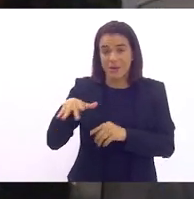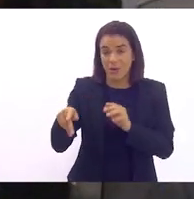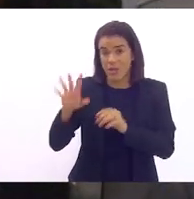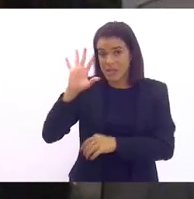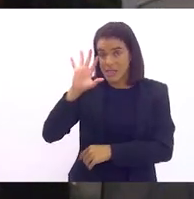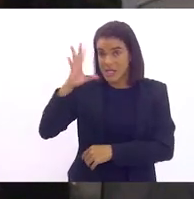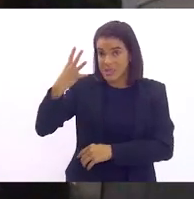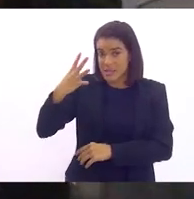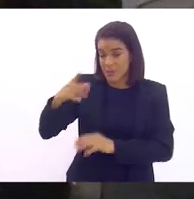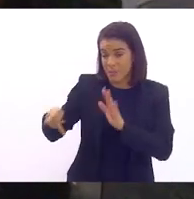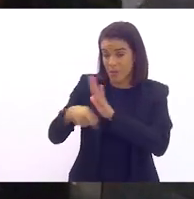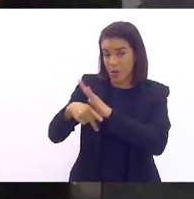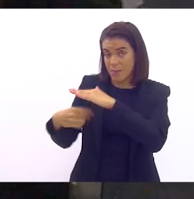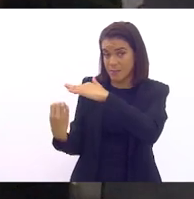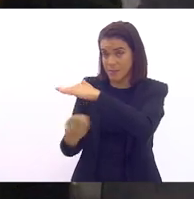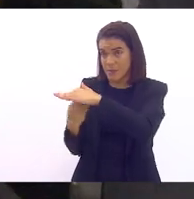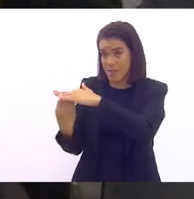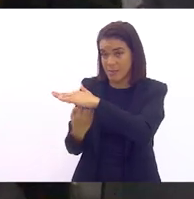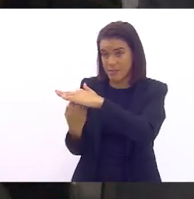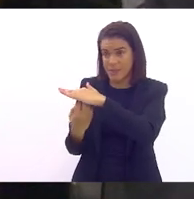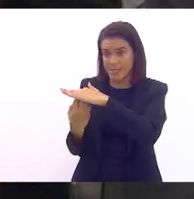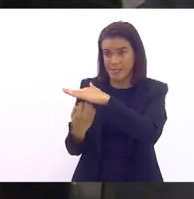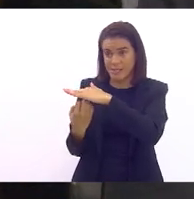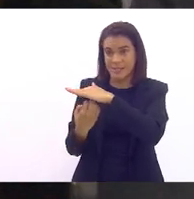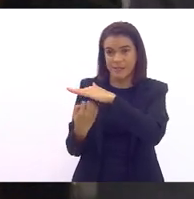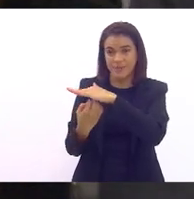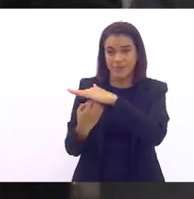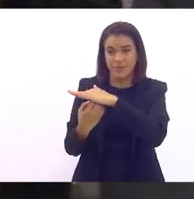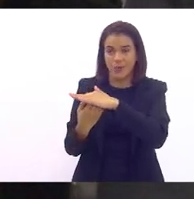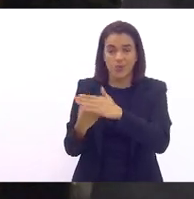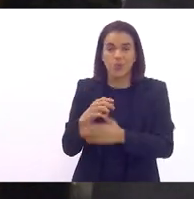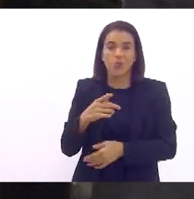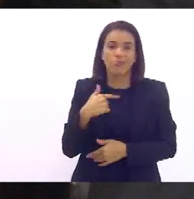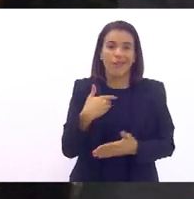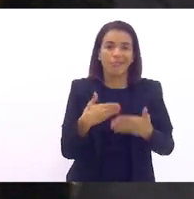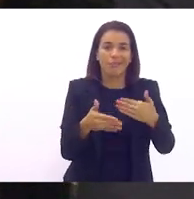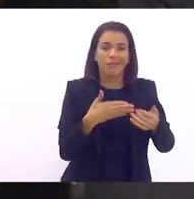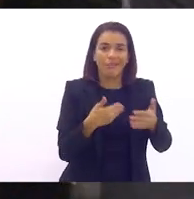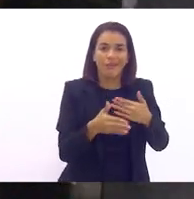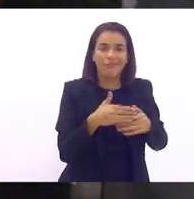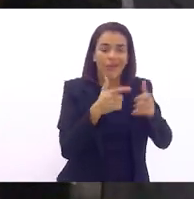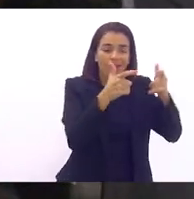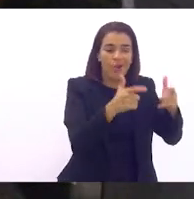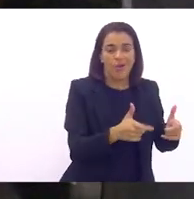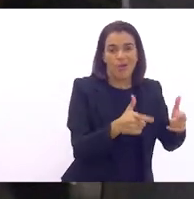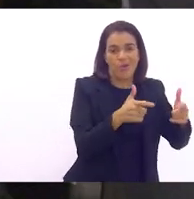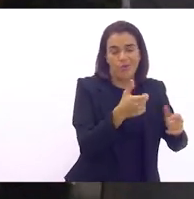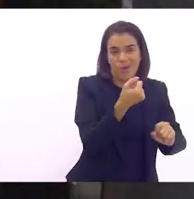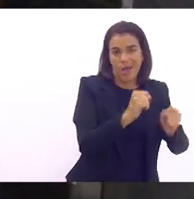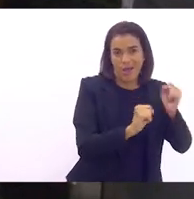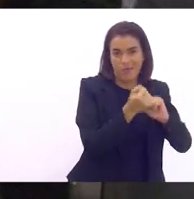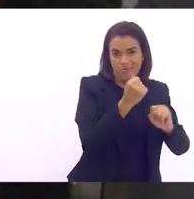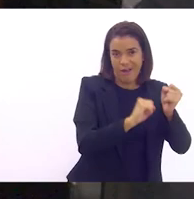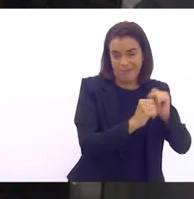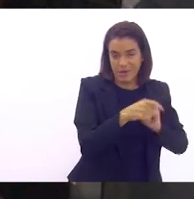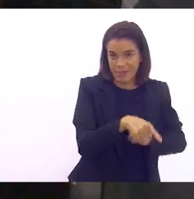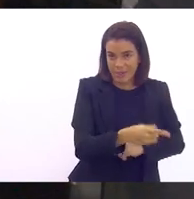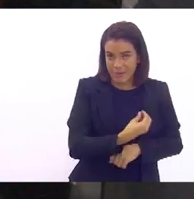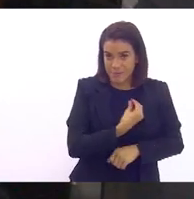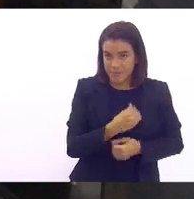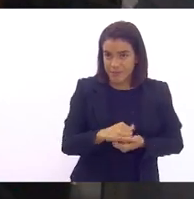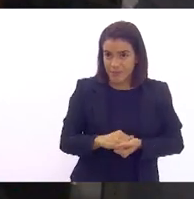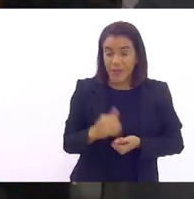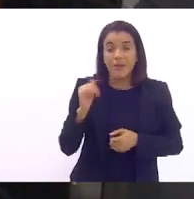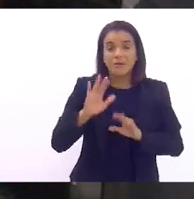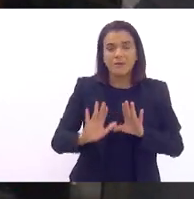não passam pelas razões circunstanciais Gu onde a fábrica está ainda assim